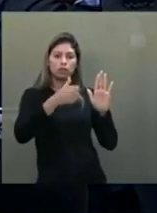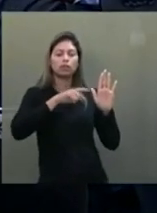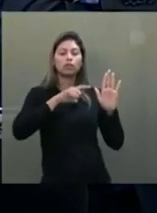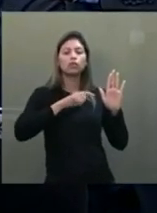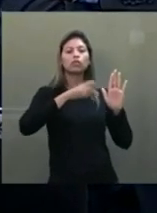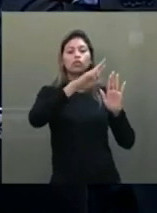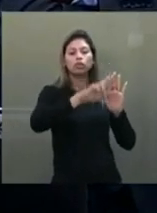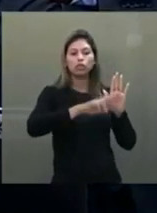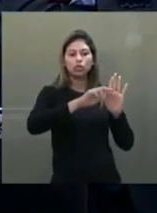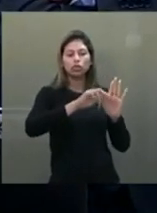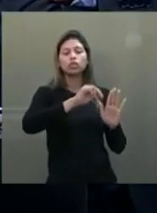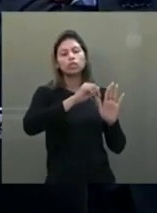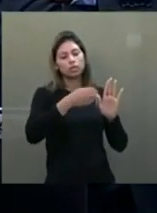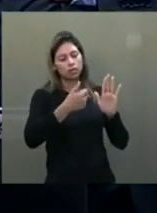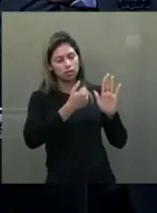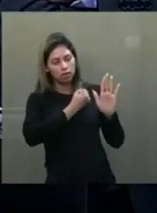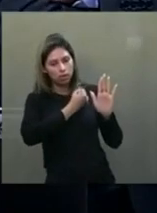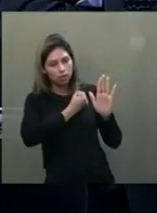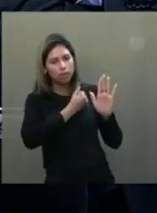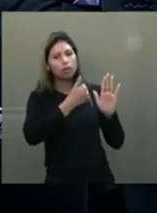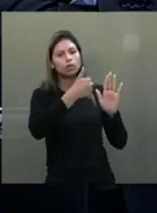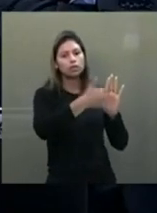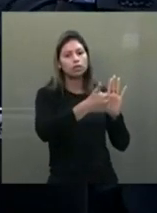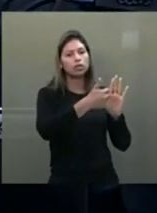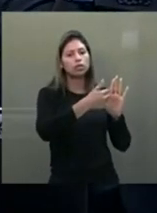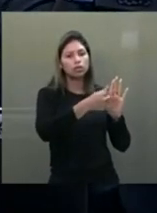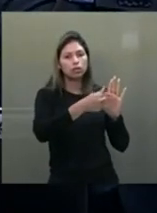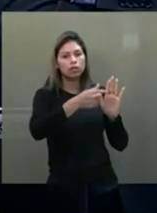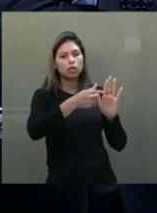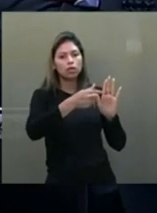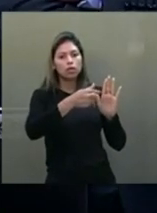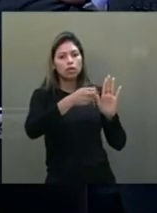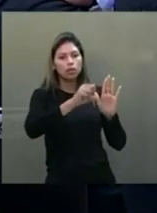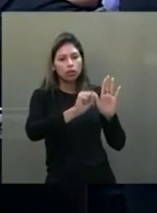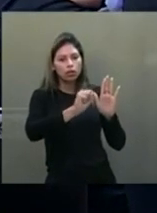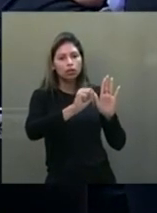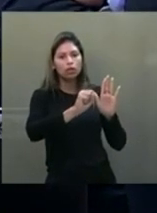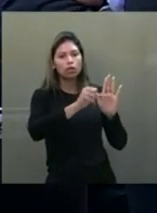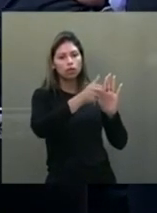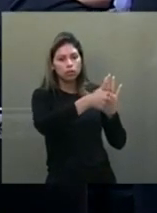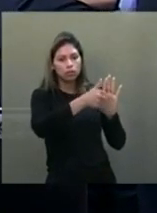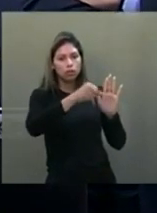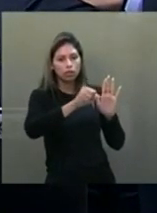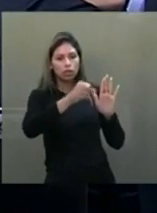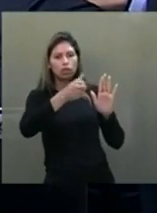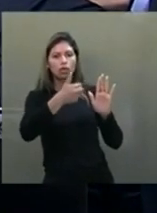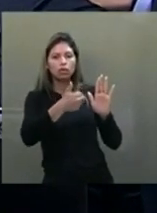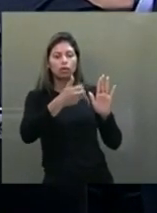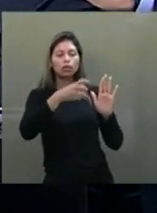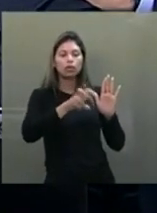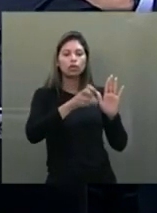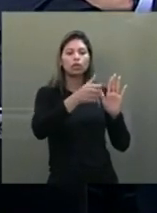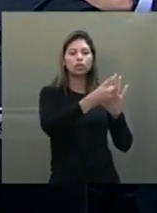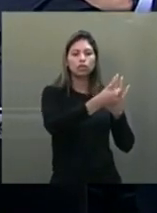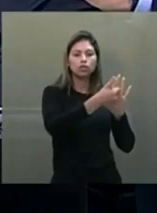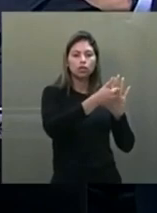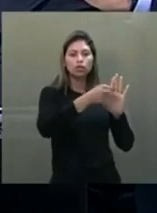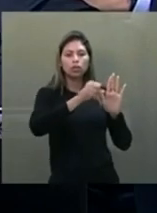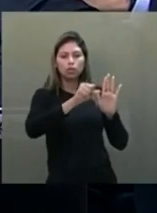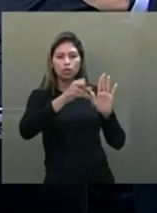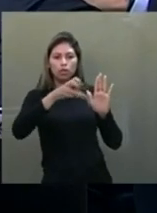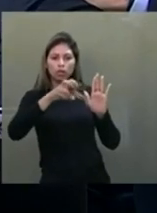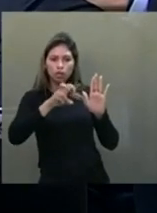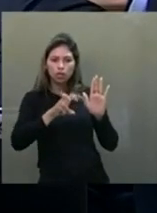como é que vai ser feito esse sistema de crédito e débito? Como isso vai funcionar? Qual é a simulação para ver